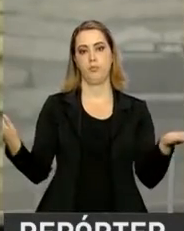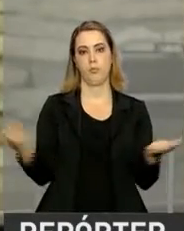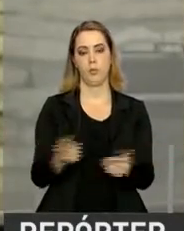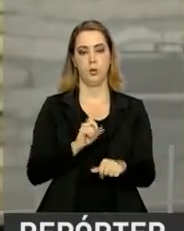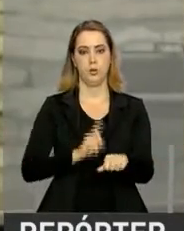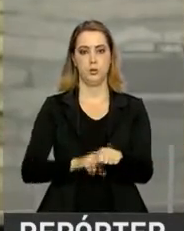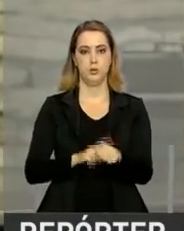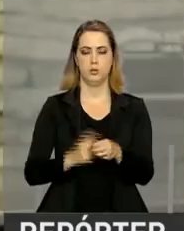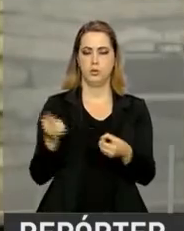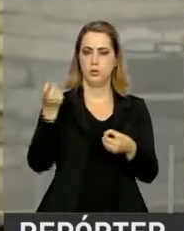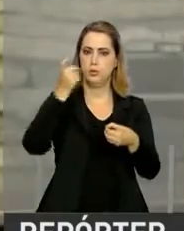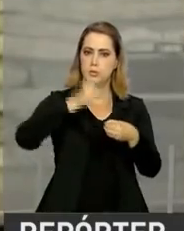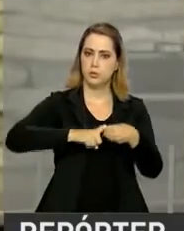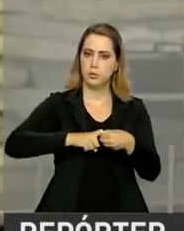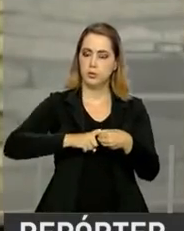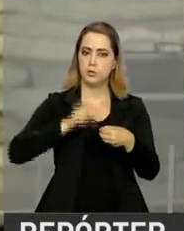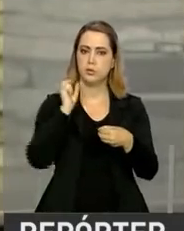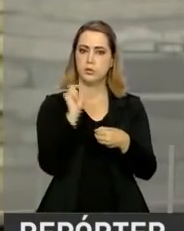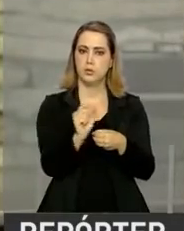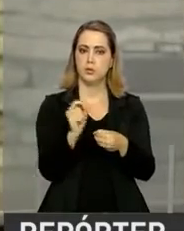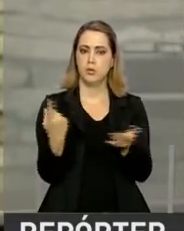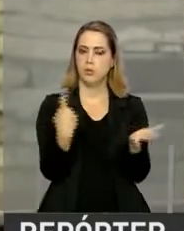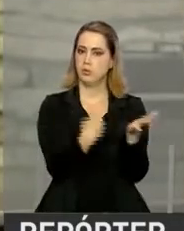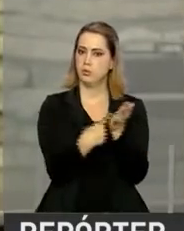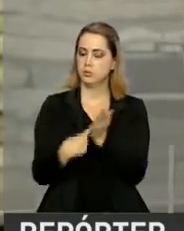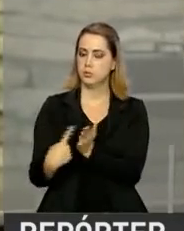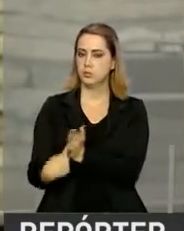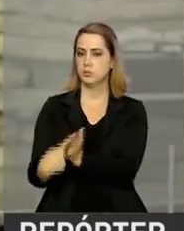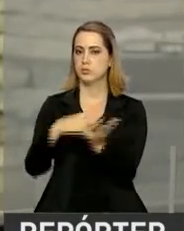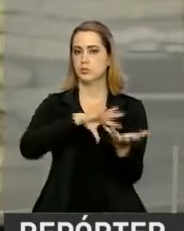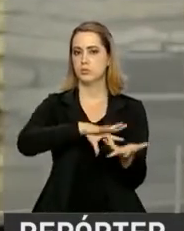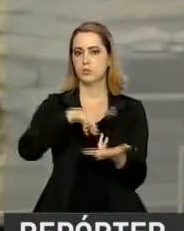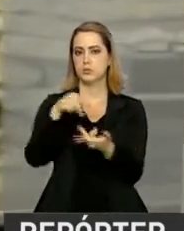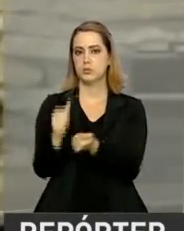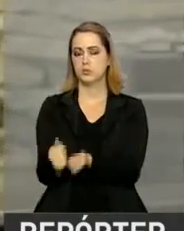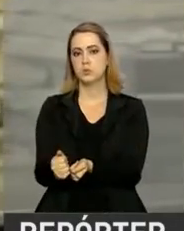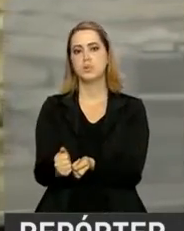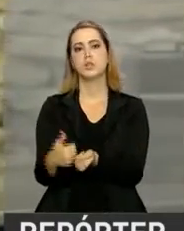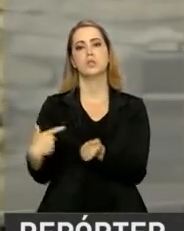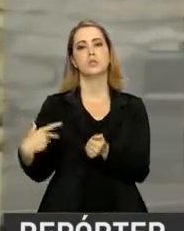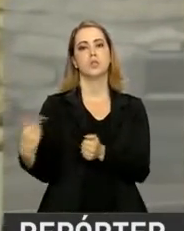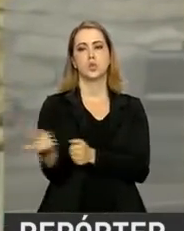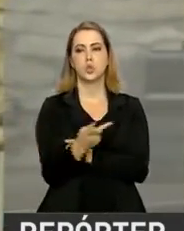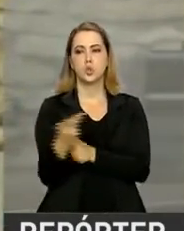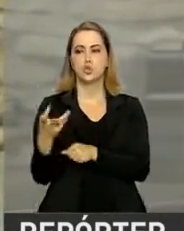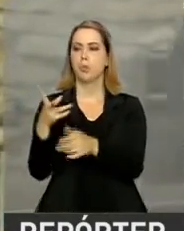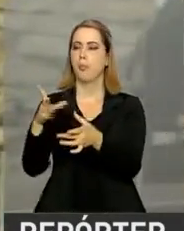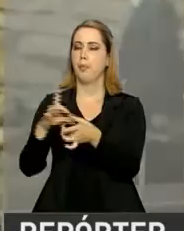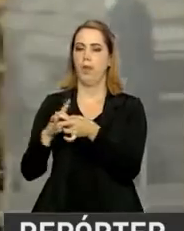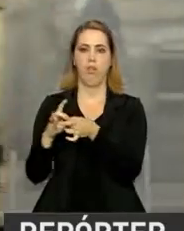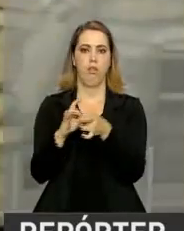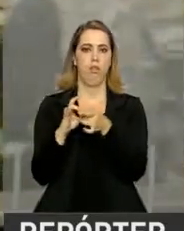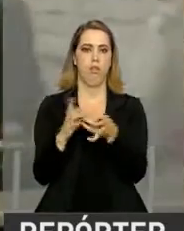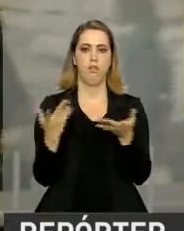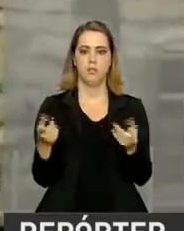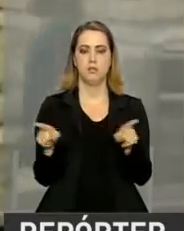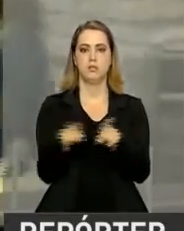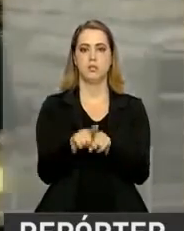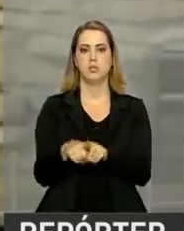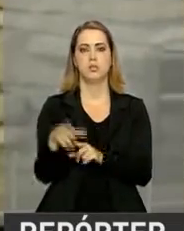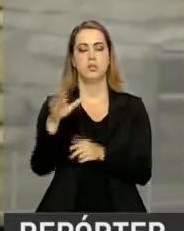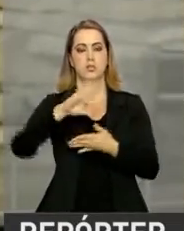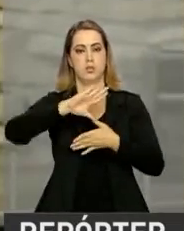retomar essa esses acordos internacionais acordo bilateral acordo do mercosul com o